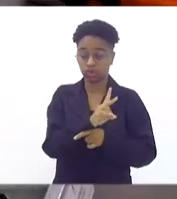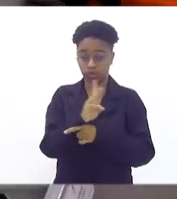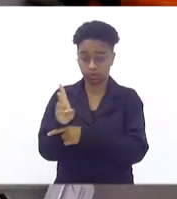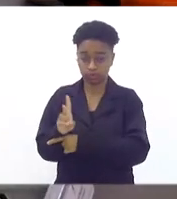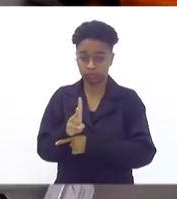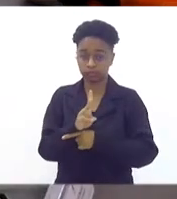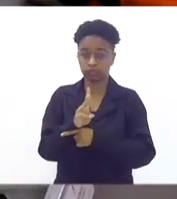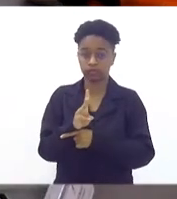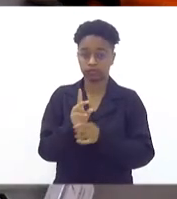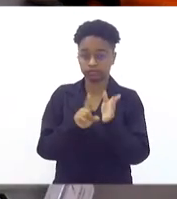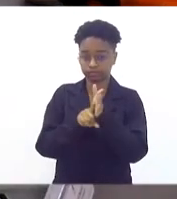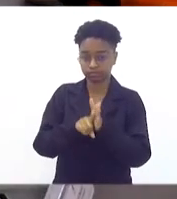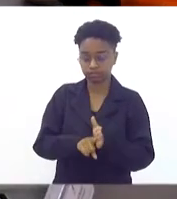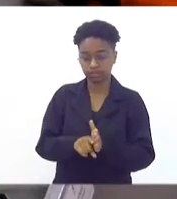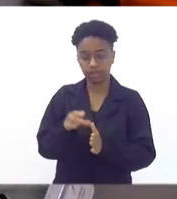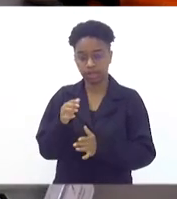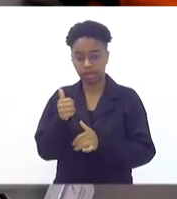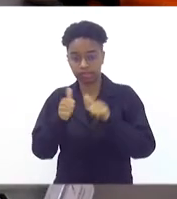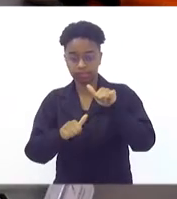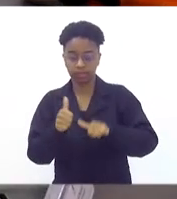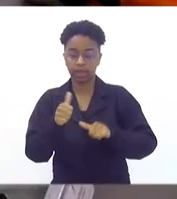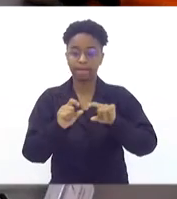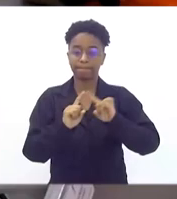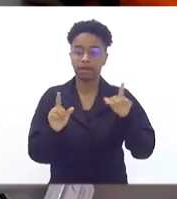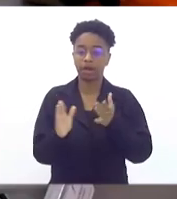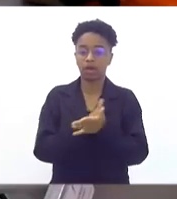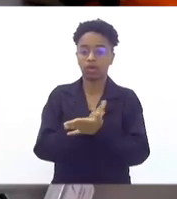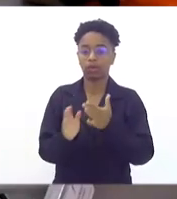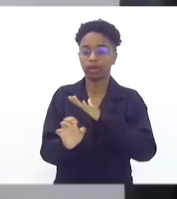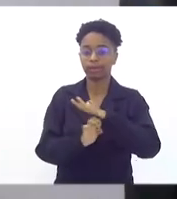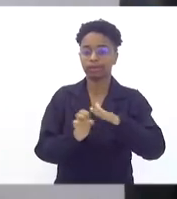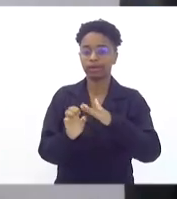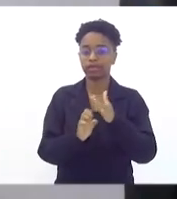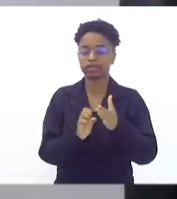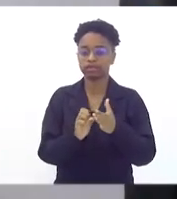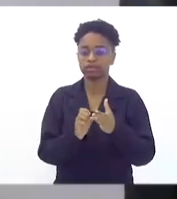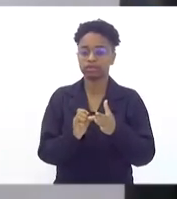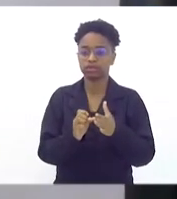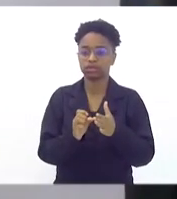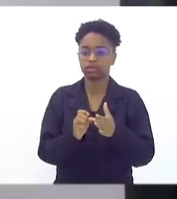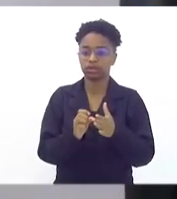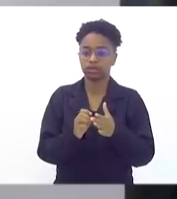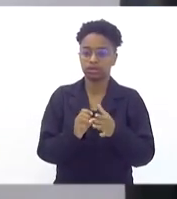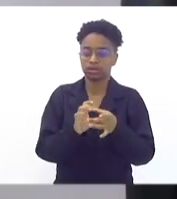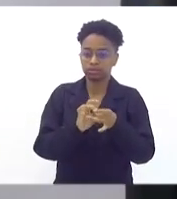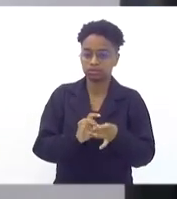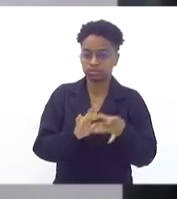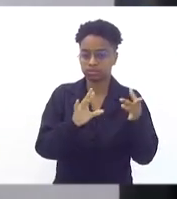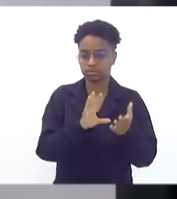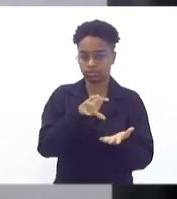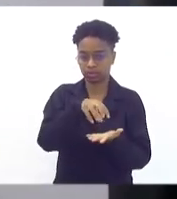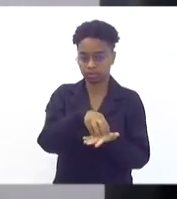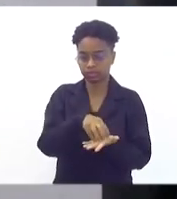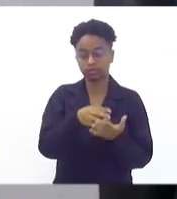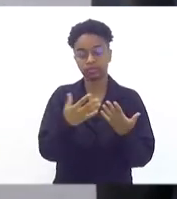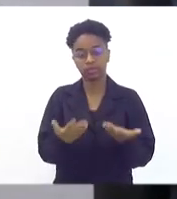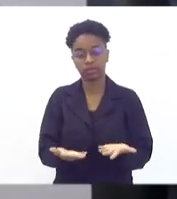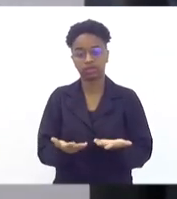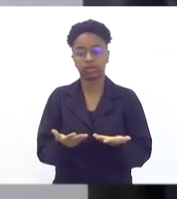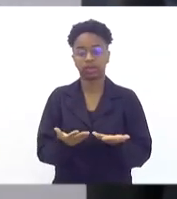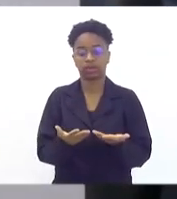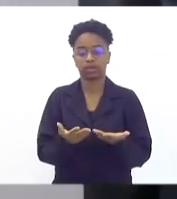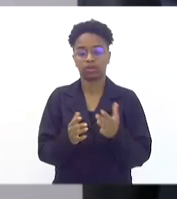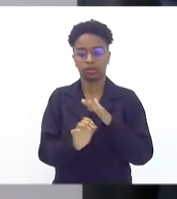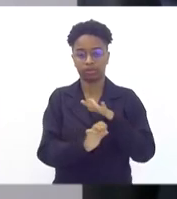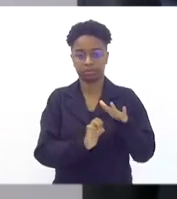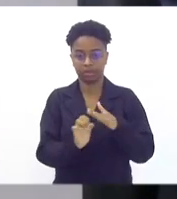e esse serviço são empresas que são iniciadas pela pela pela concessionária portanto em